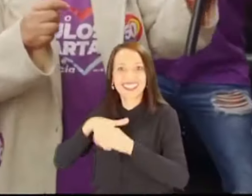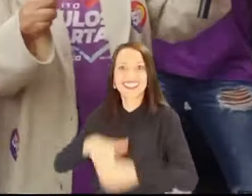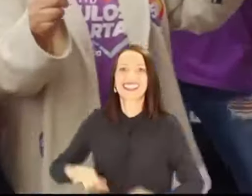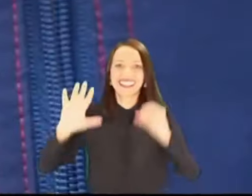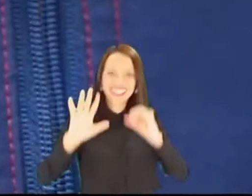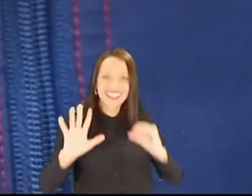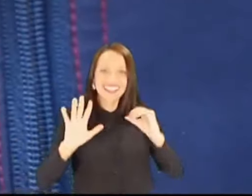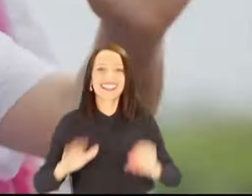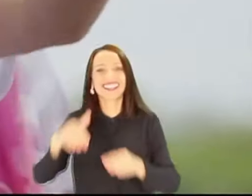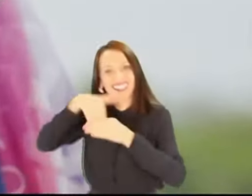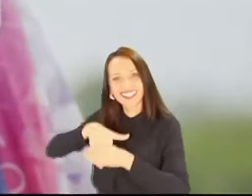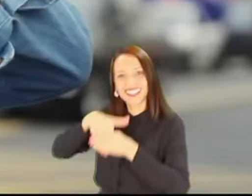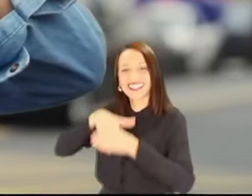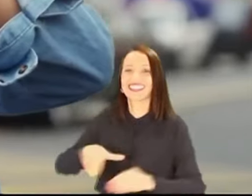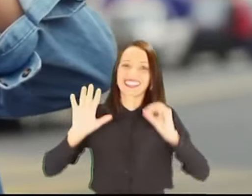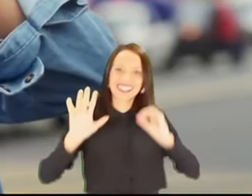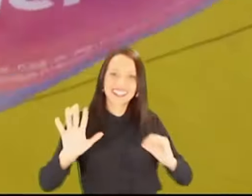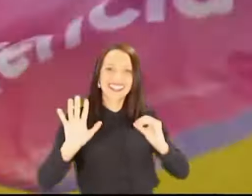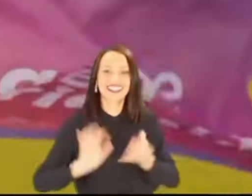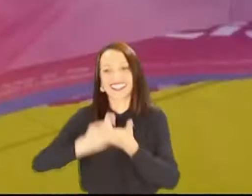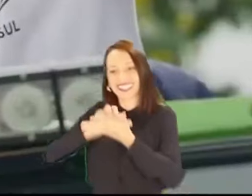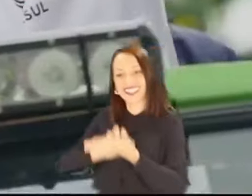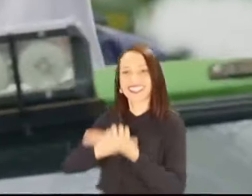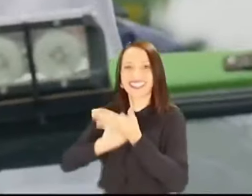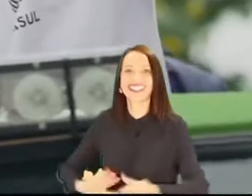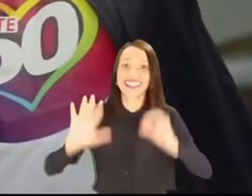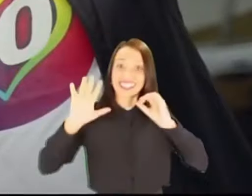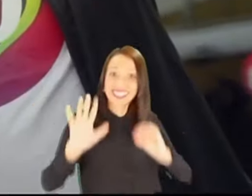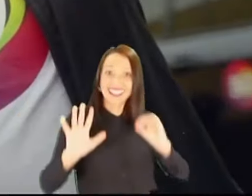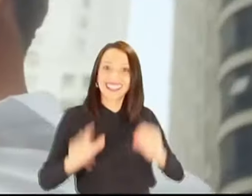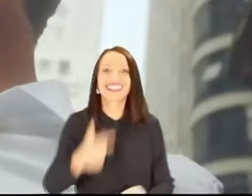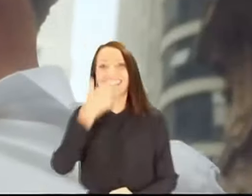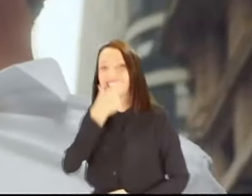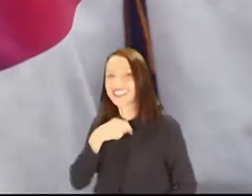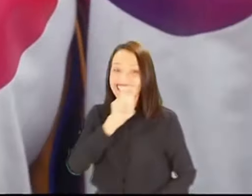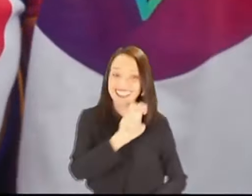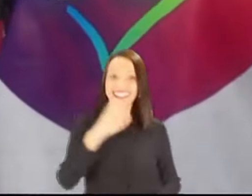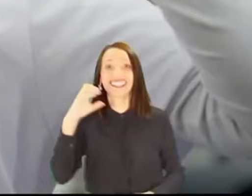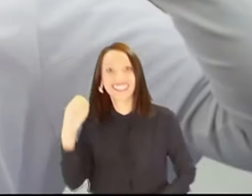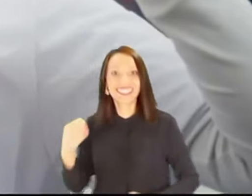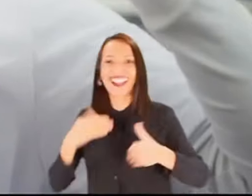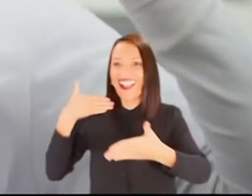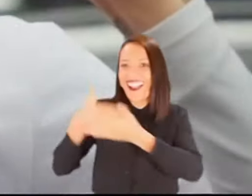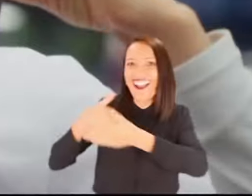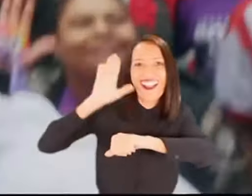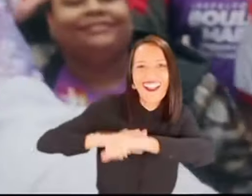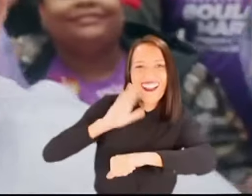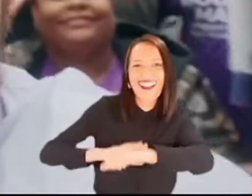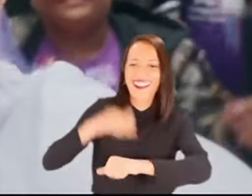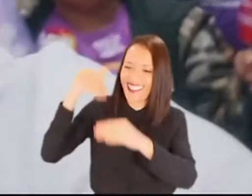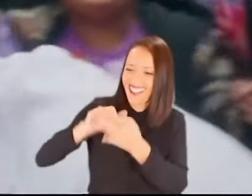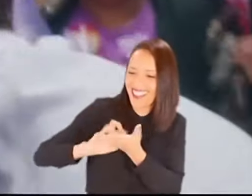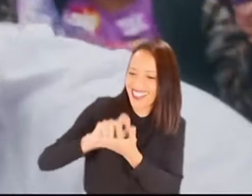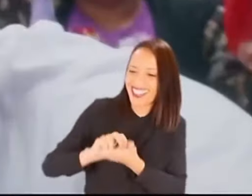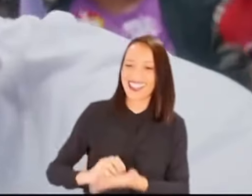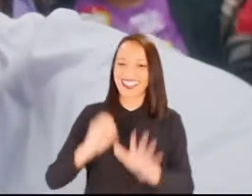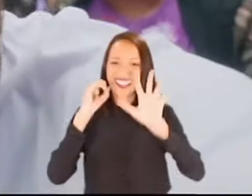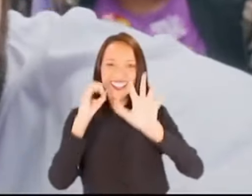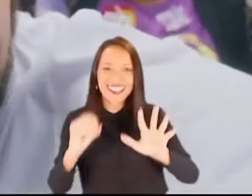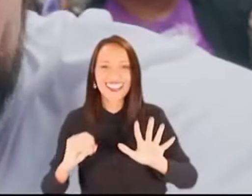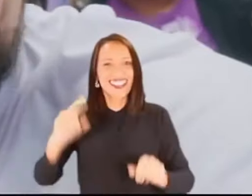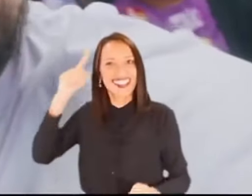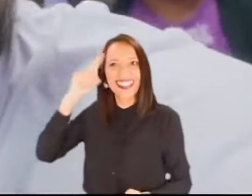Meu voto é 50, meu voto é 50, meu voto é 50, vamos é 50. Pessoal, tá chegando a hora de